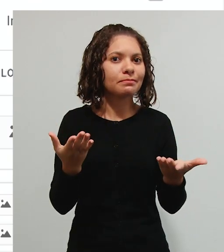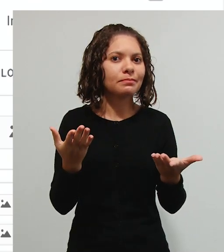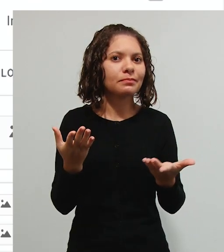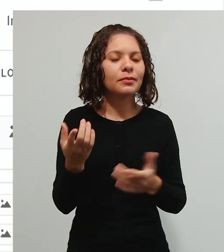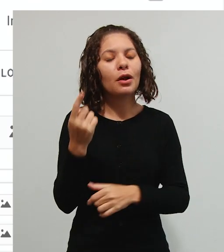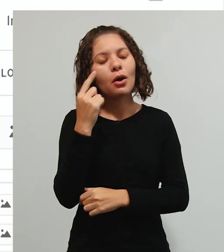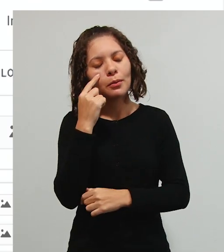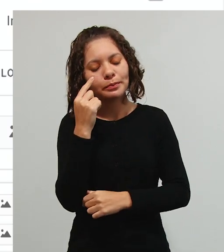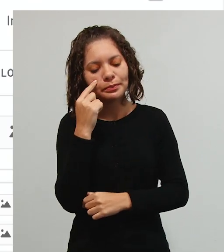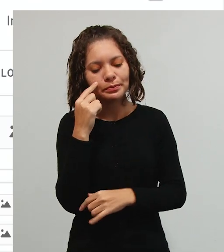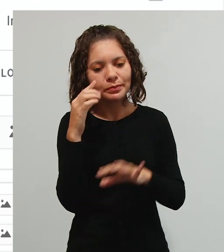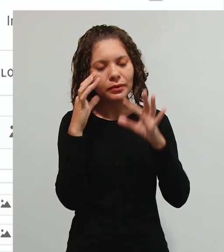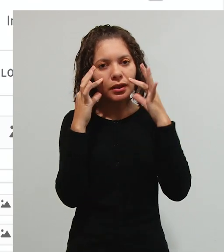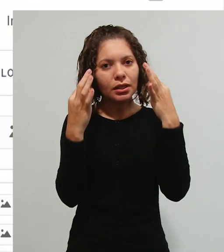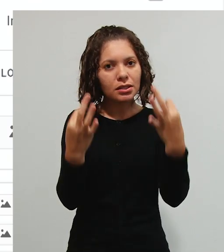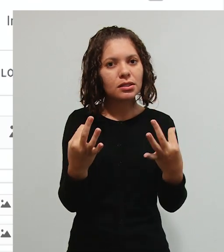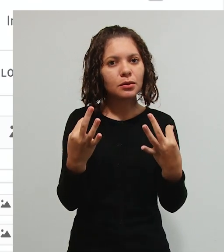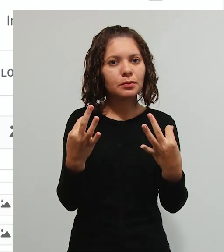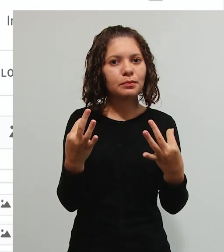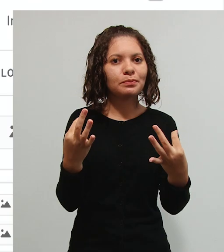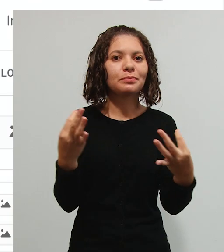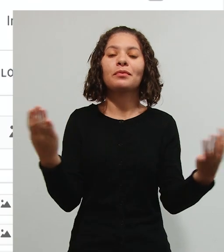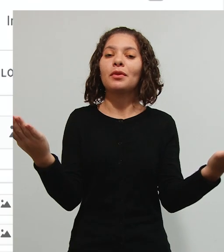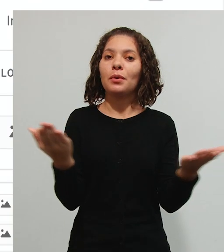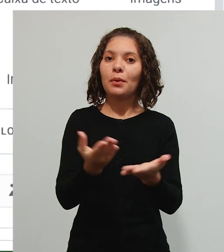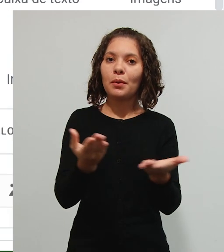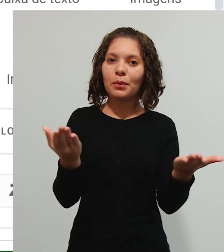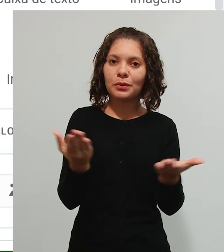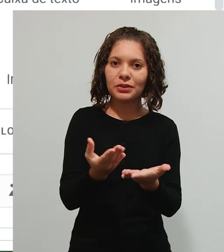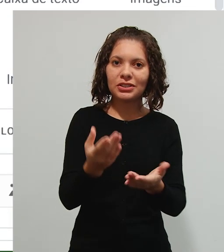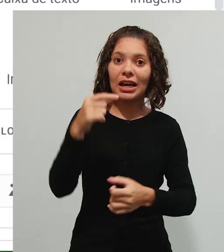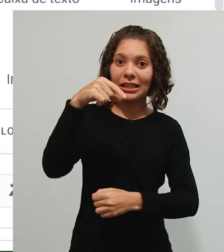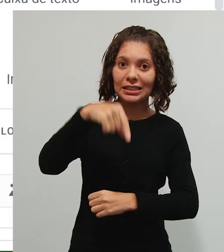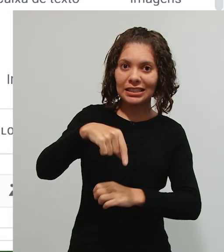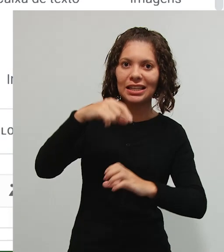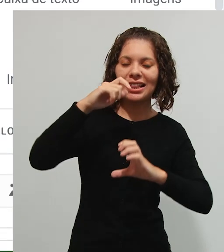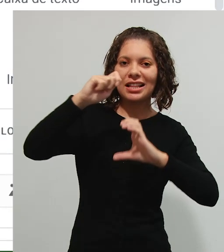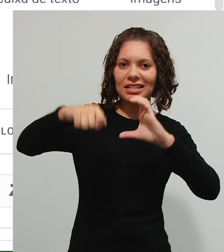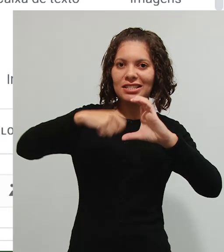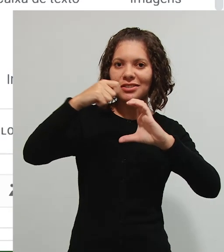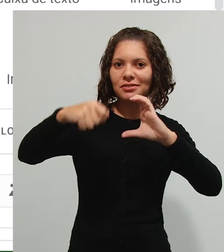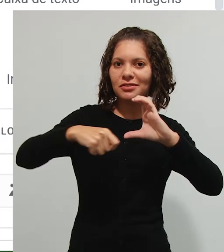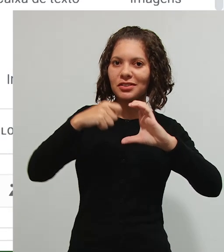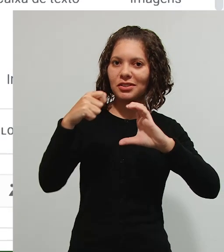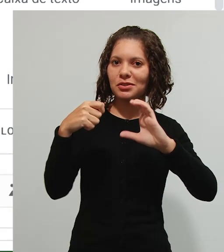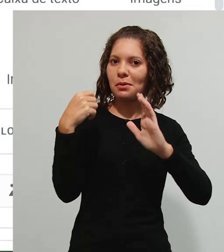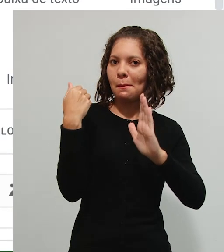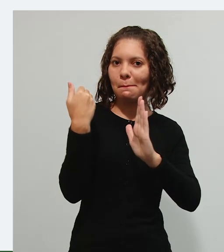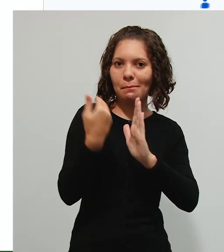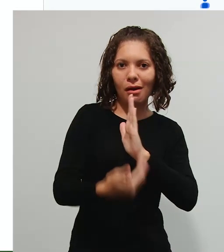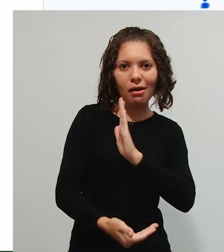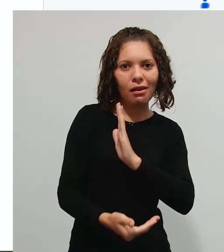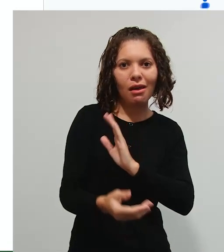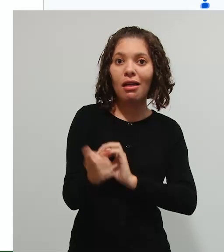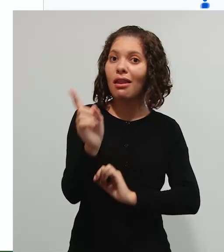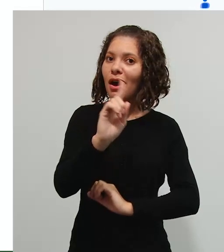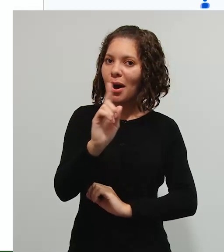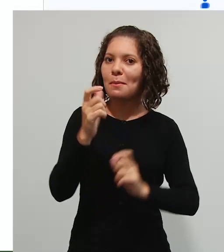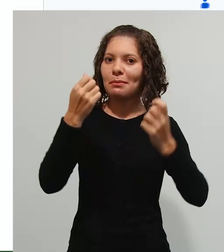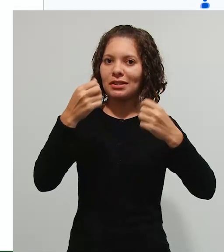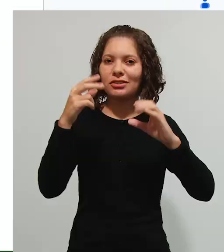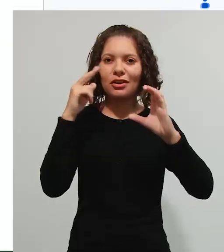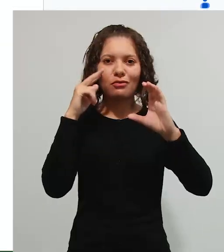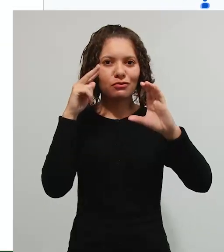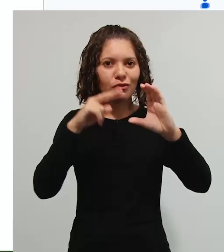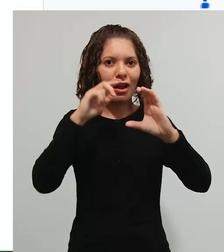hoje, só nesse episódio, vocês não podem perder. O objetivo está onde? O objetivo está aqui, ó, no